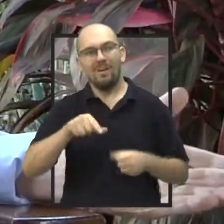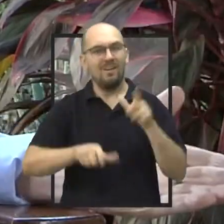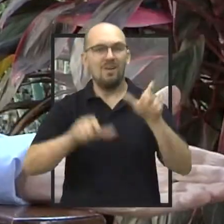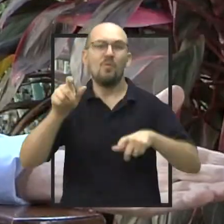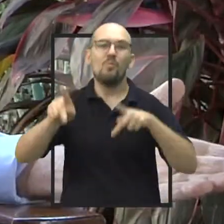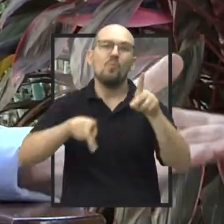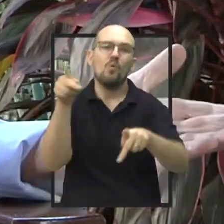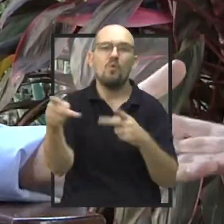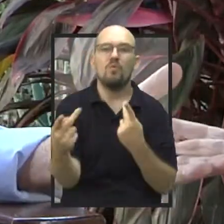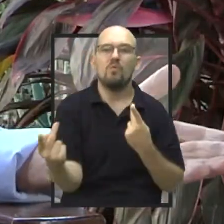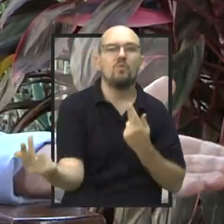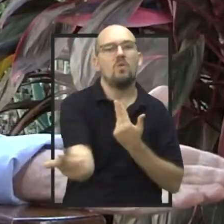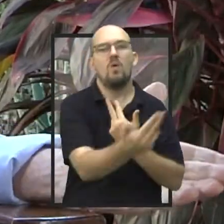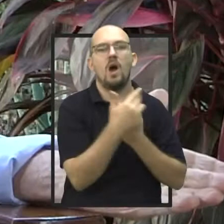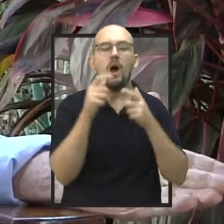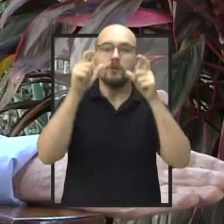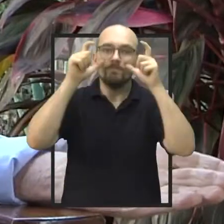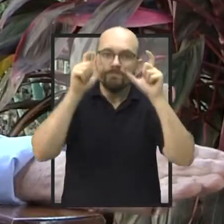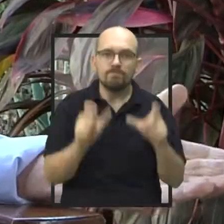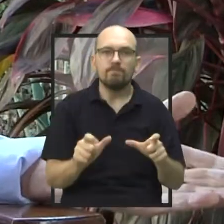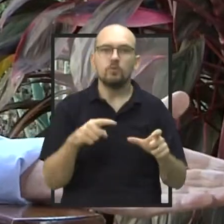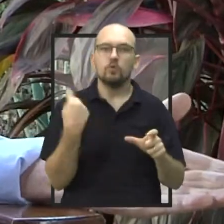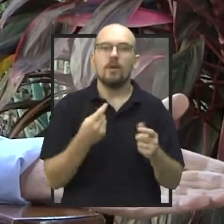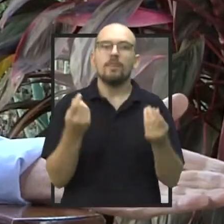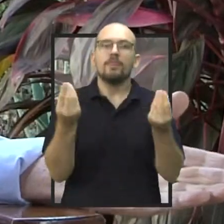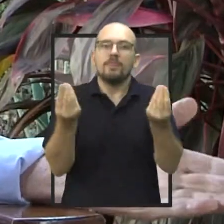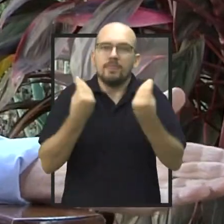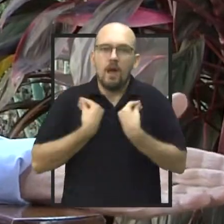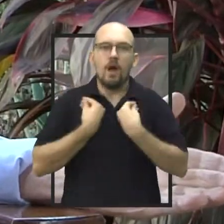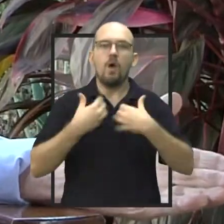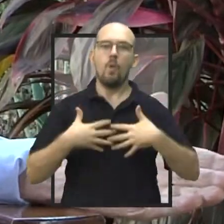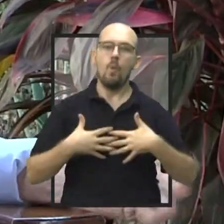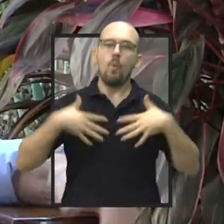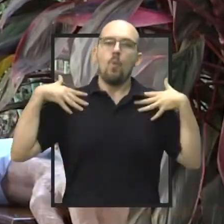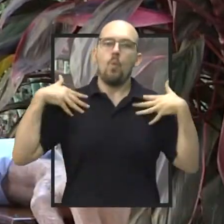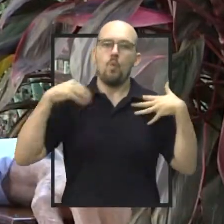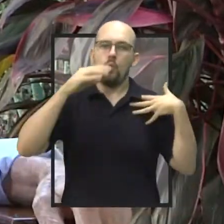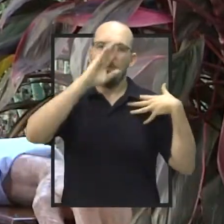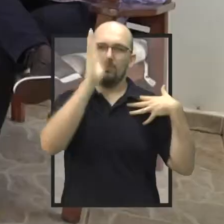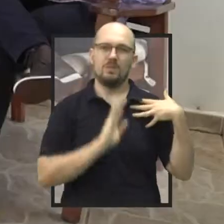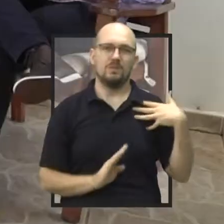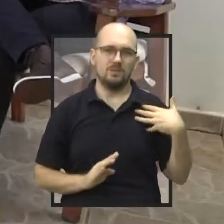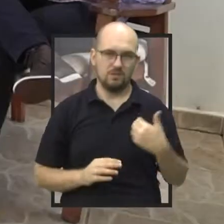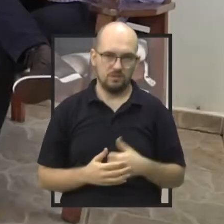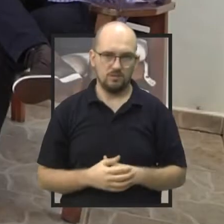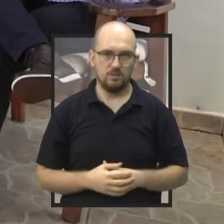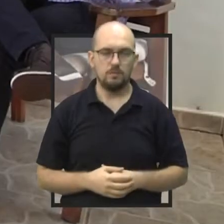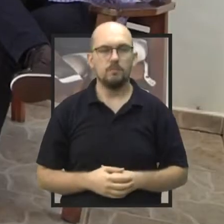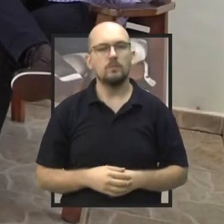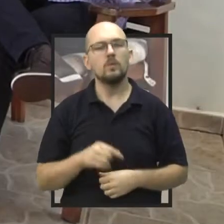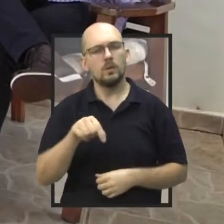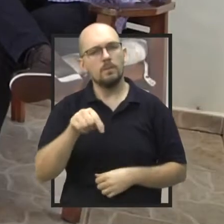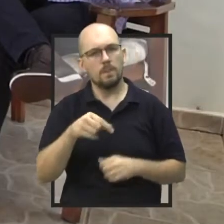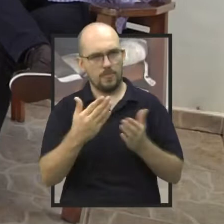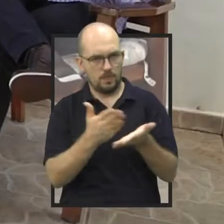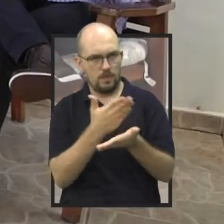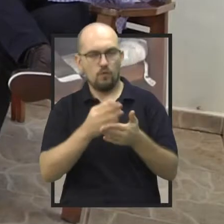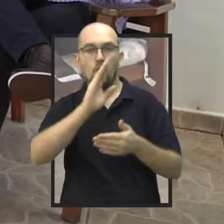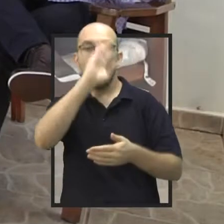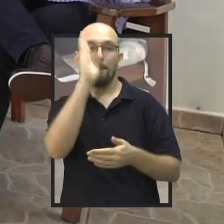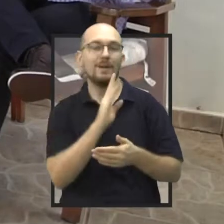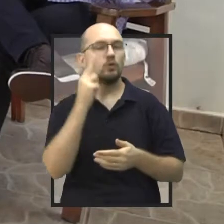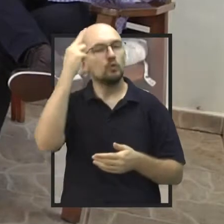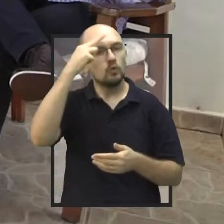brasileiro, para que nós possamos sentir orgulho de sermos brasileiros. O Brasil que Sonhei é uma proposta para